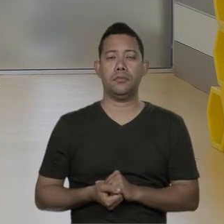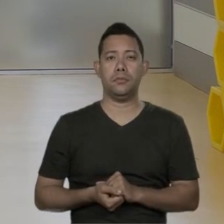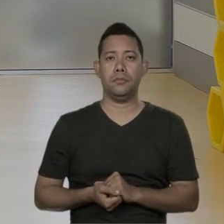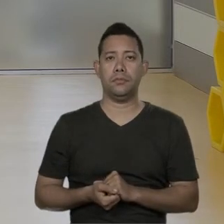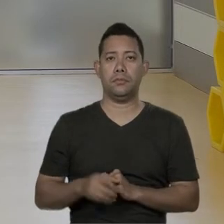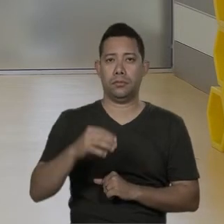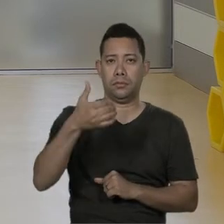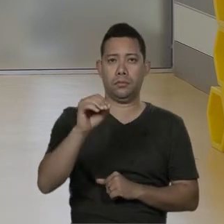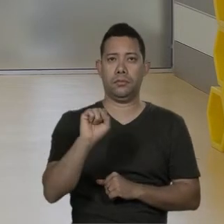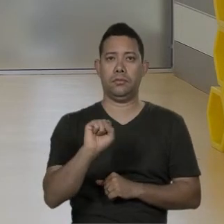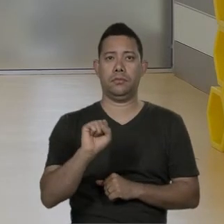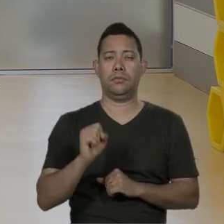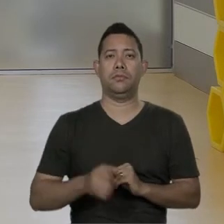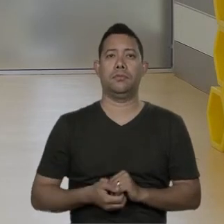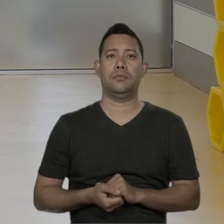Mais 10 segundos.